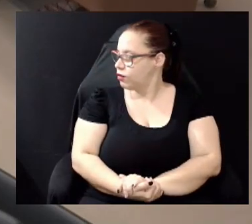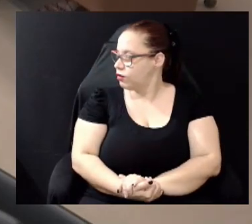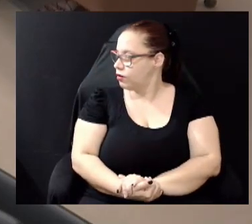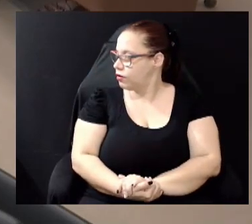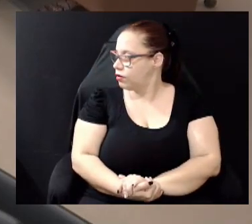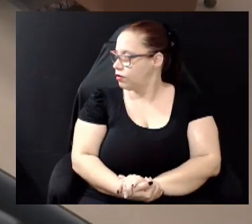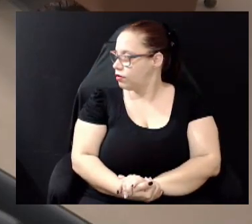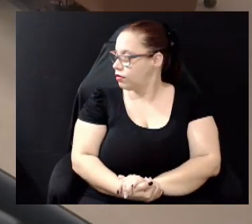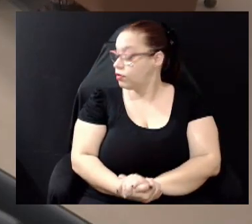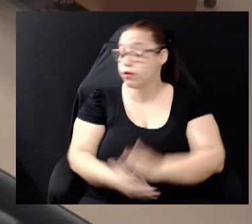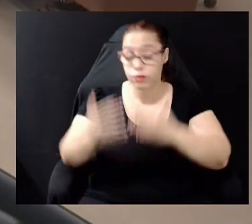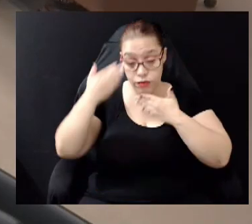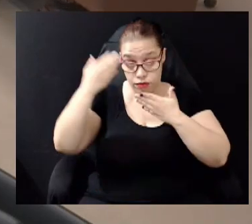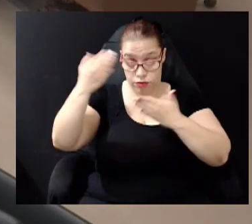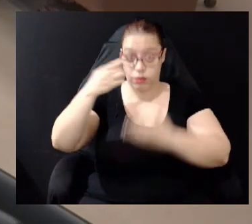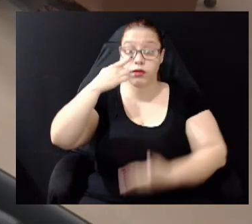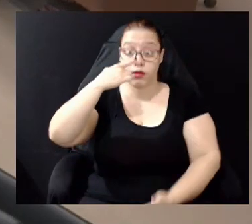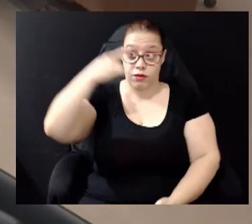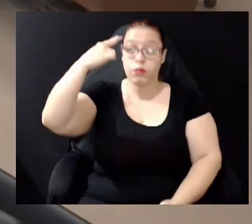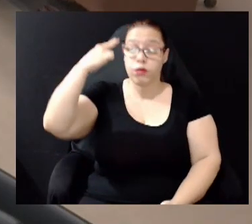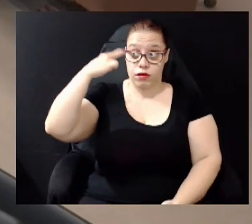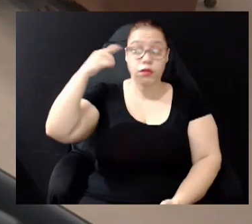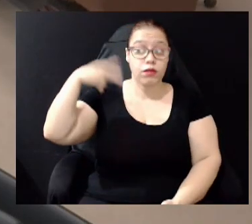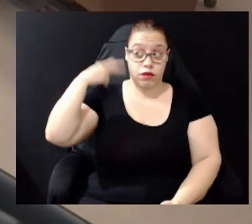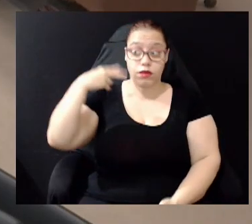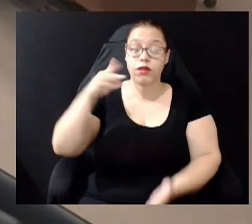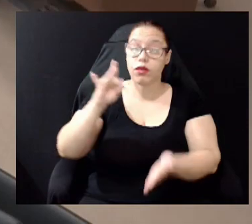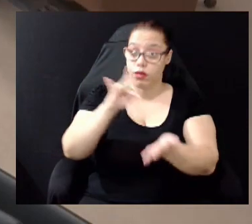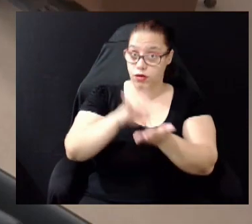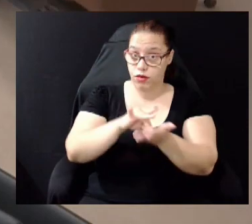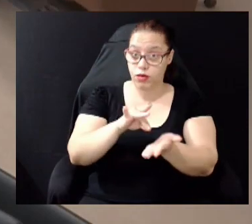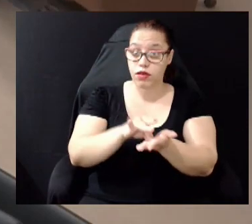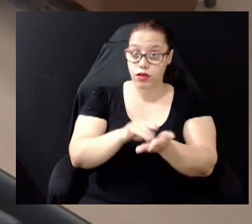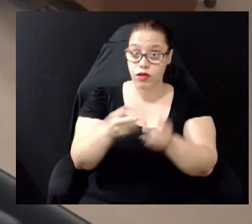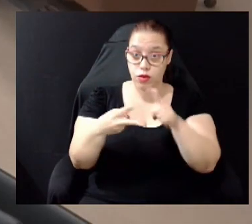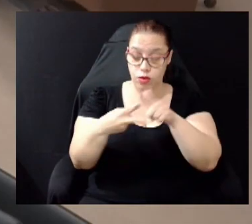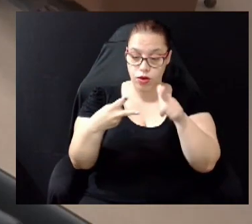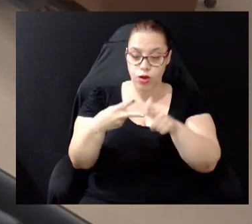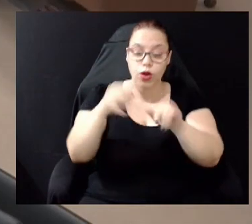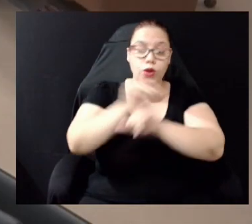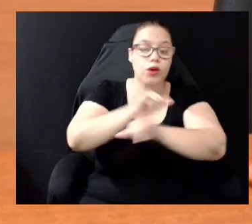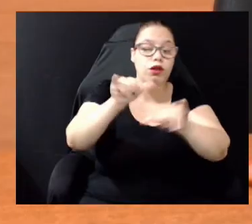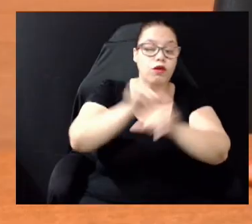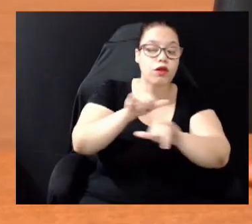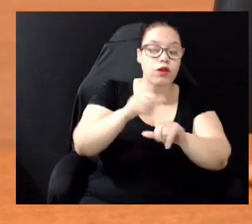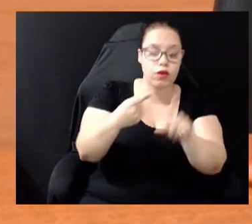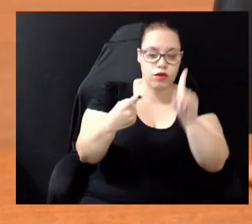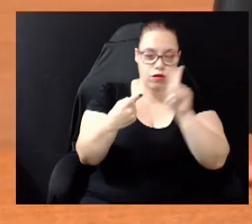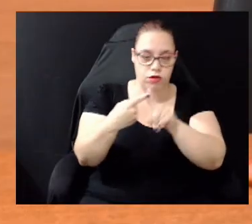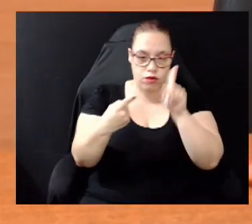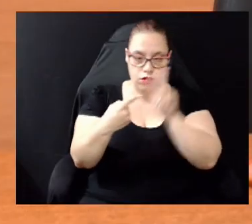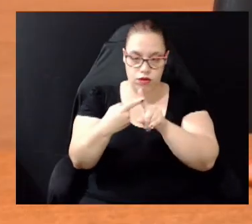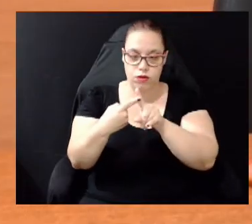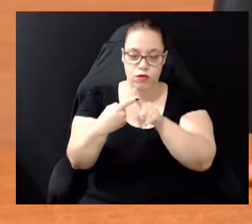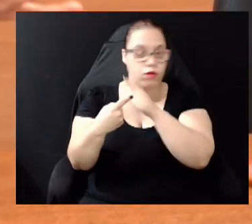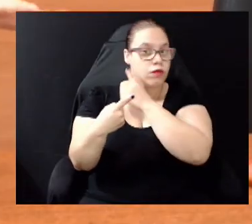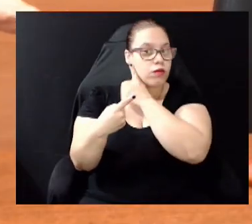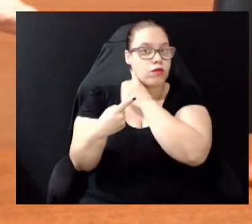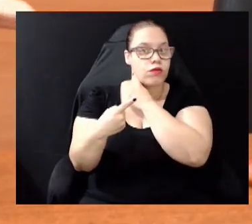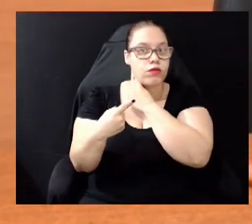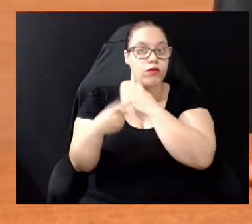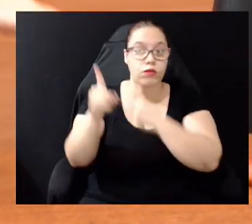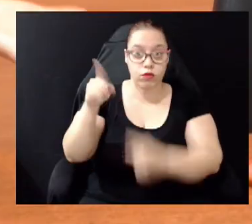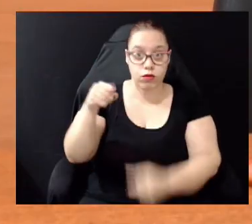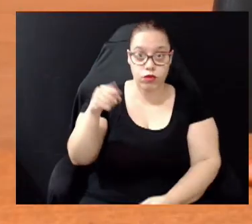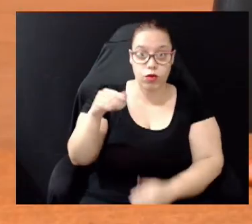Obrigada, Paola. Na verdade, eu queria fazer duas divulgações. Uma divulgação que é o serviço